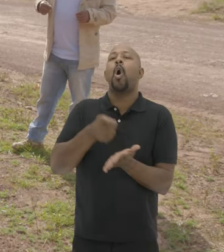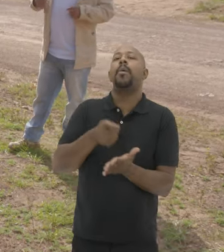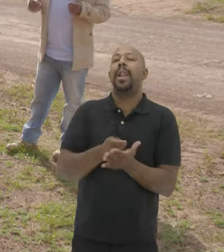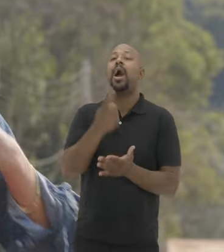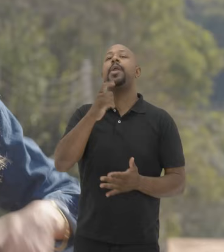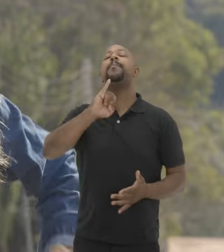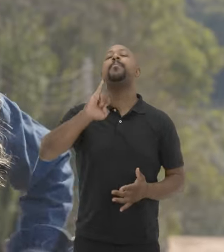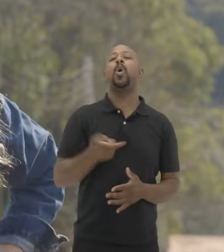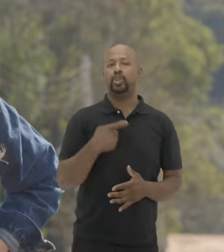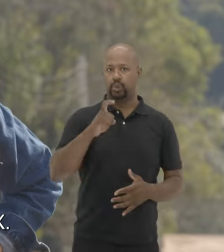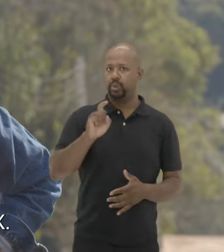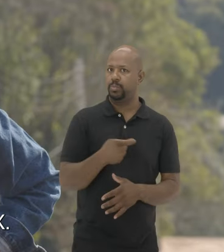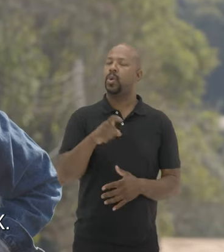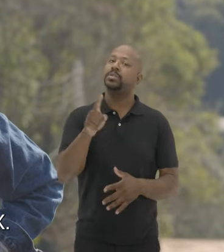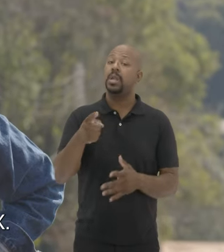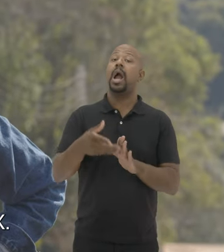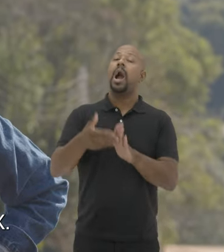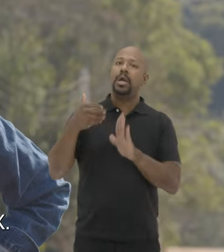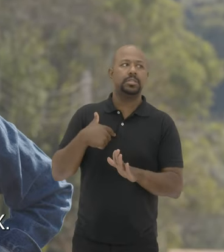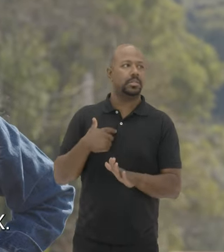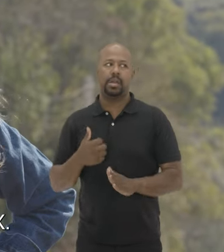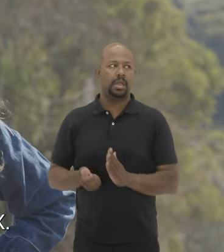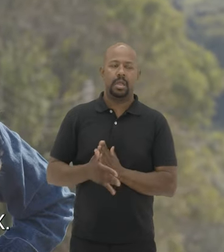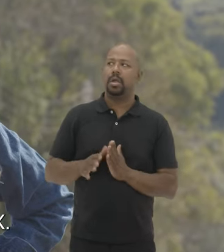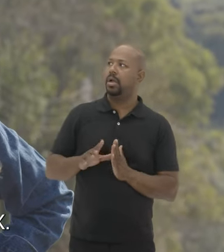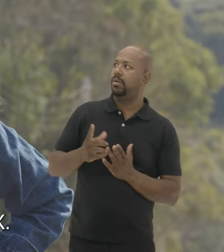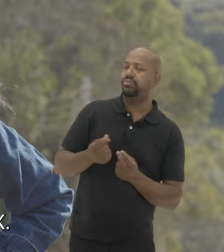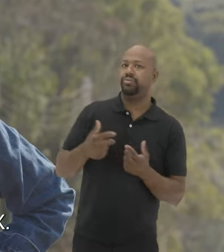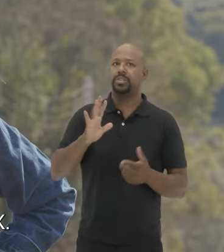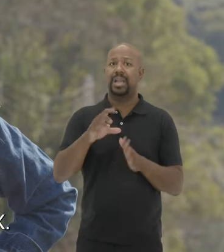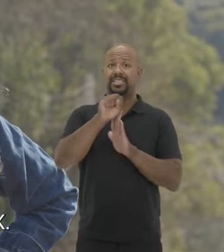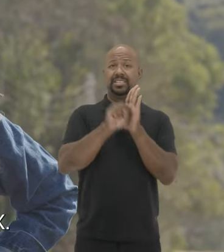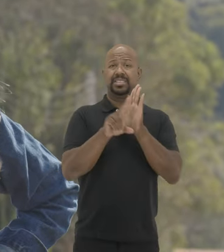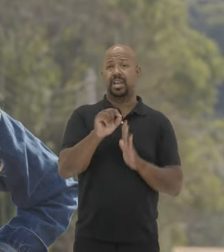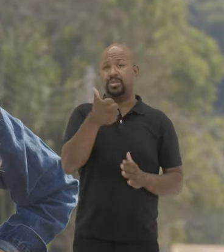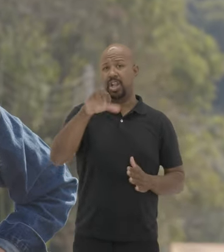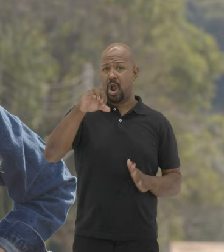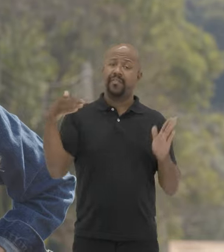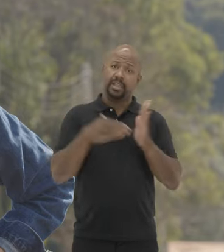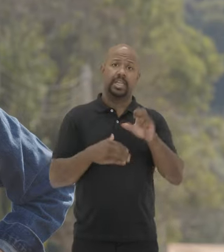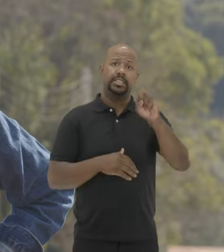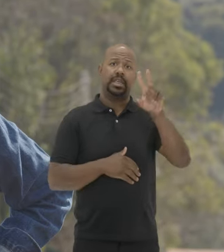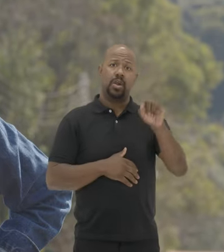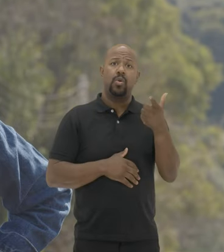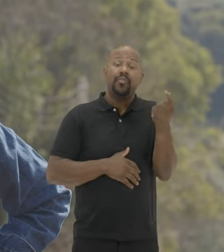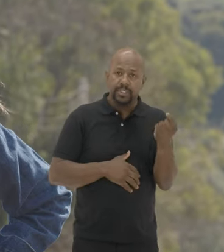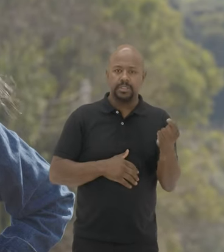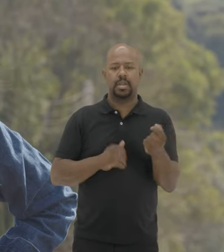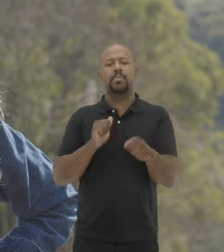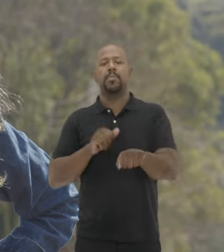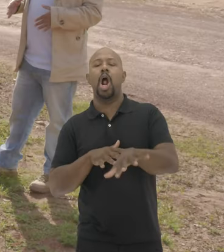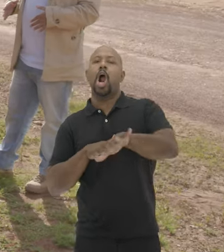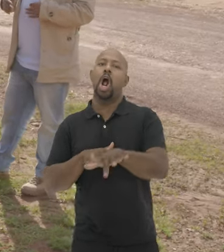diante desse contrabando que era indiscriminado né durante todo o século 19 e até o início do século 20 então o passo das tropas